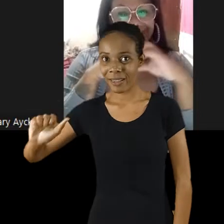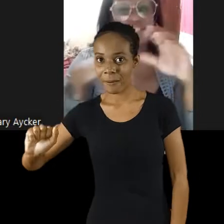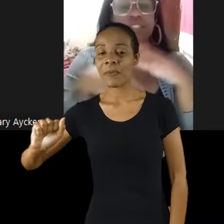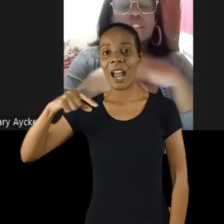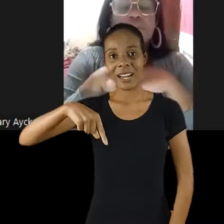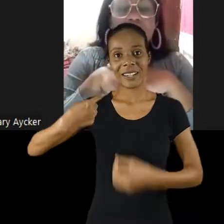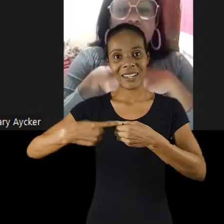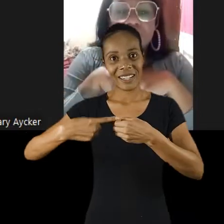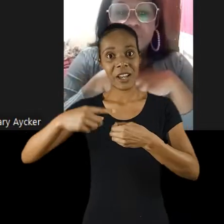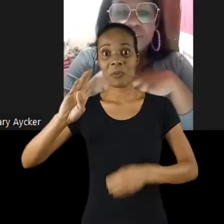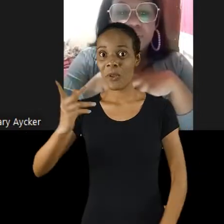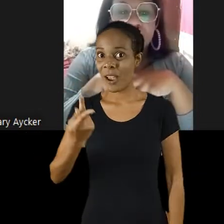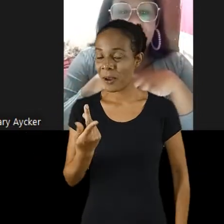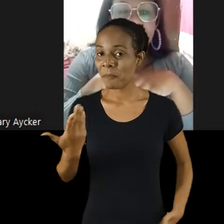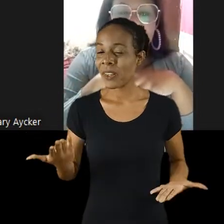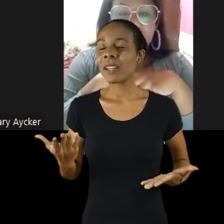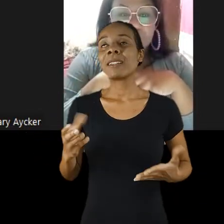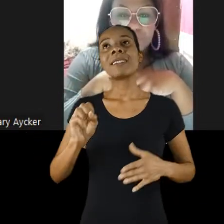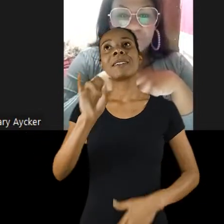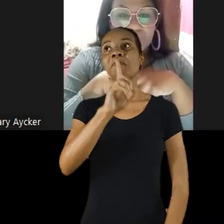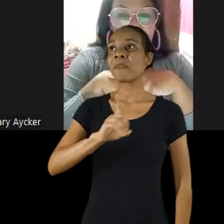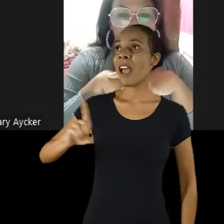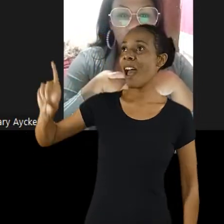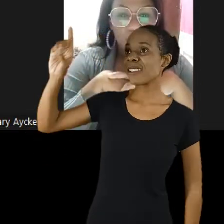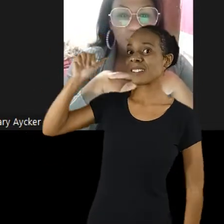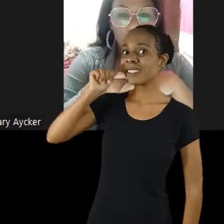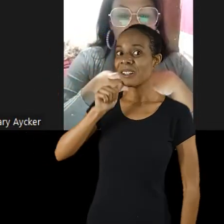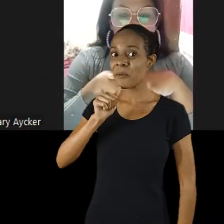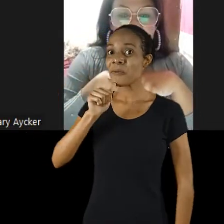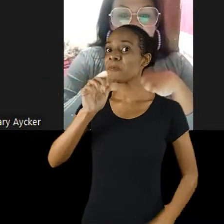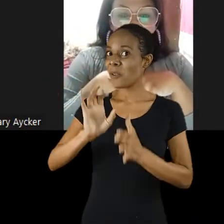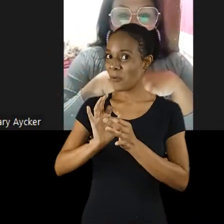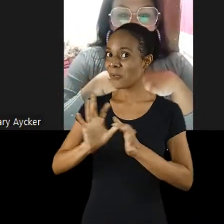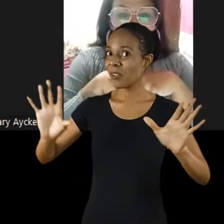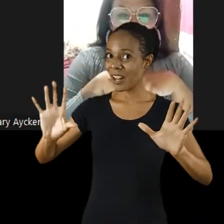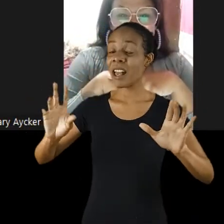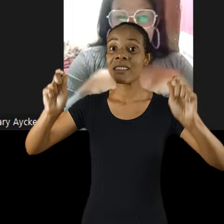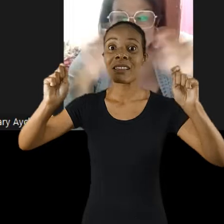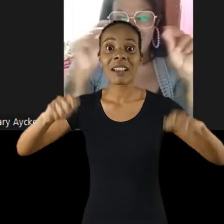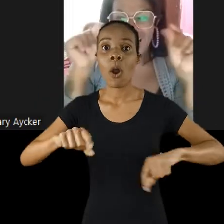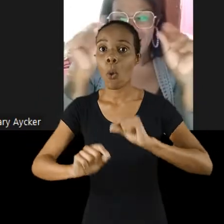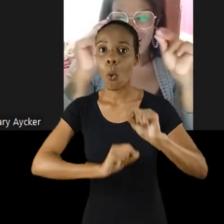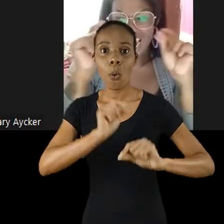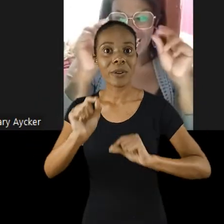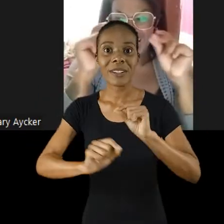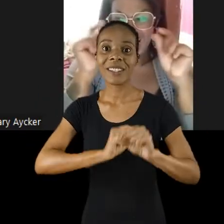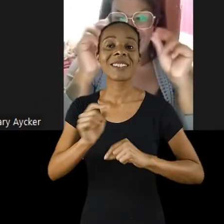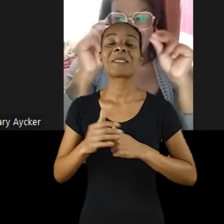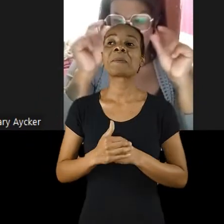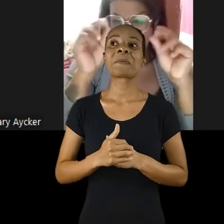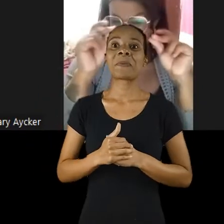as deusas e deuses permitirem, Pichart vai abrir um dia esse Campeonato Interdrag de